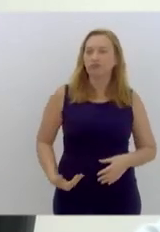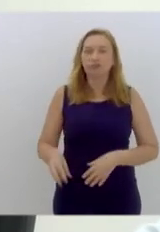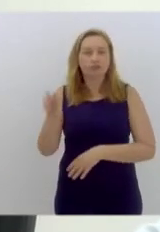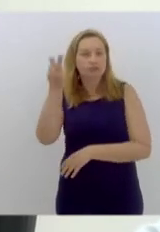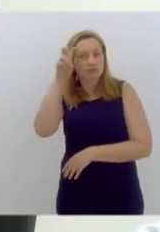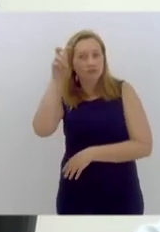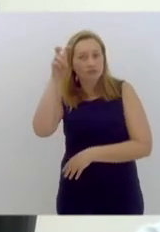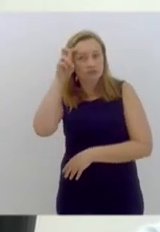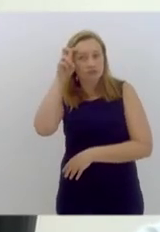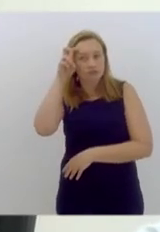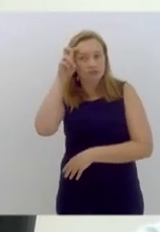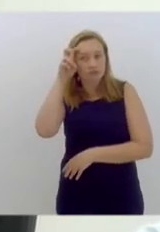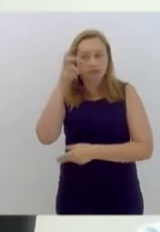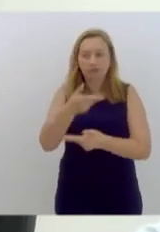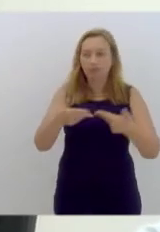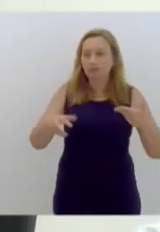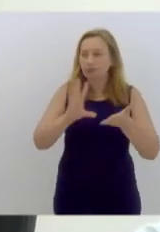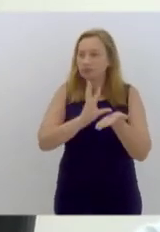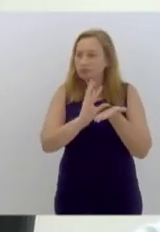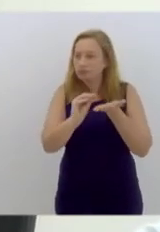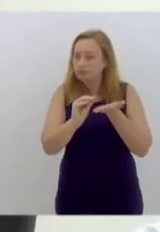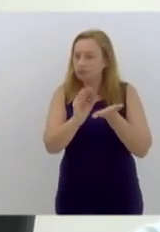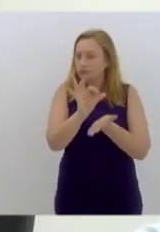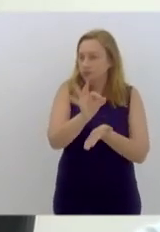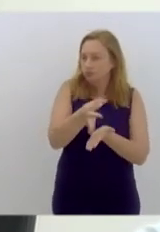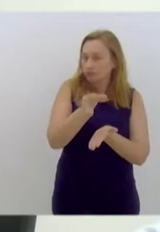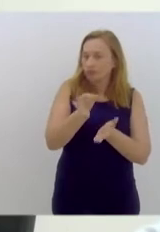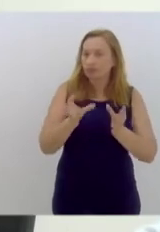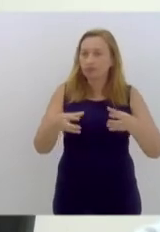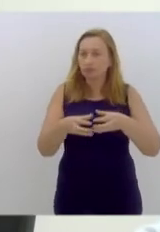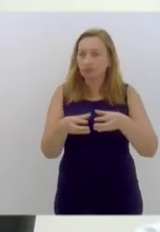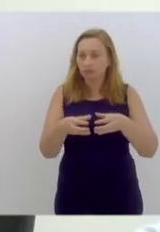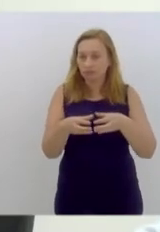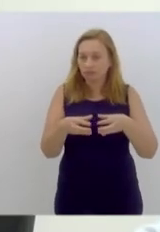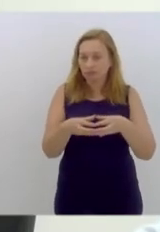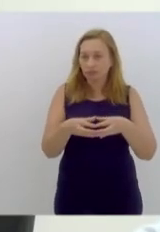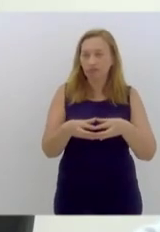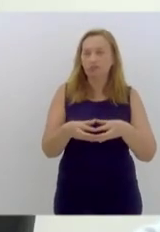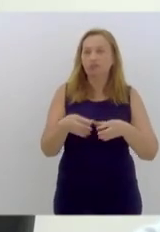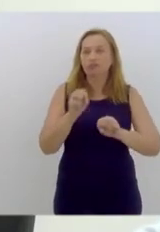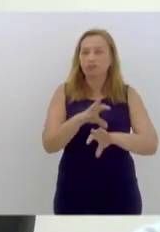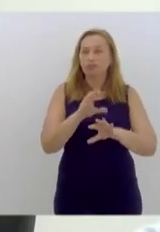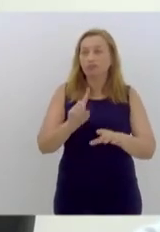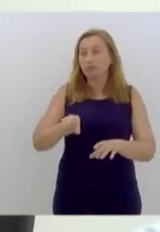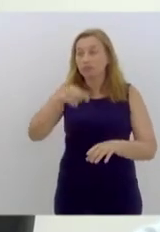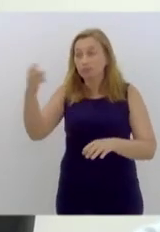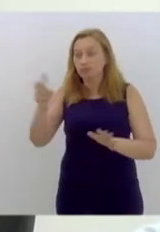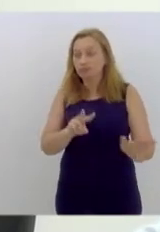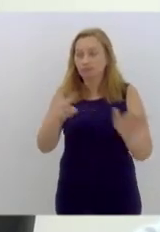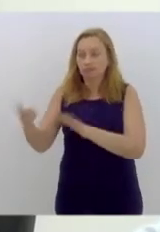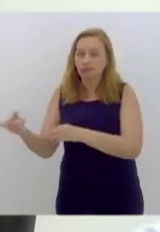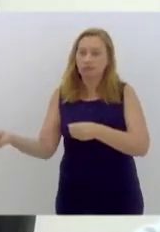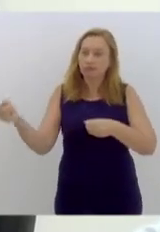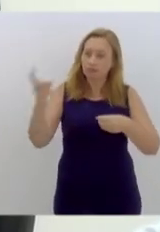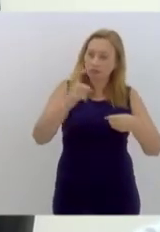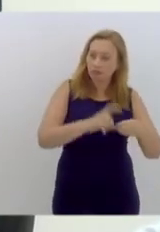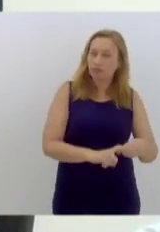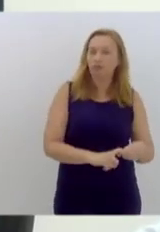quinta-feira, com uma série de pautas pendentes da Comissão de Educação, foi jogada para a semana que vem. E vamos retomar o